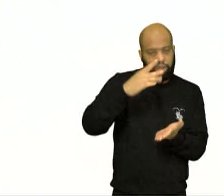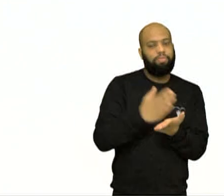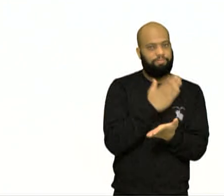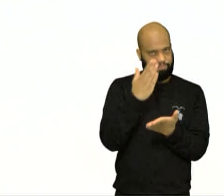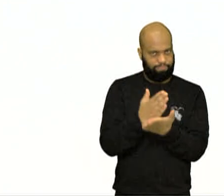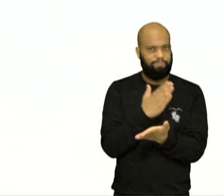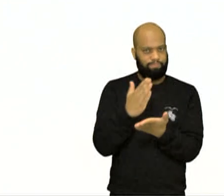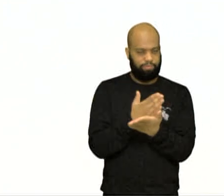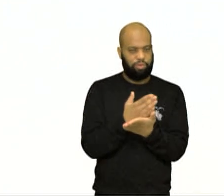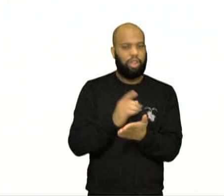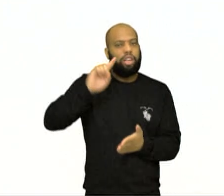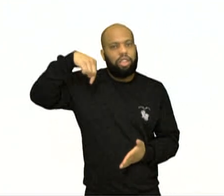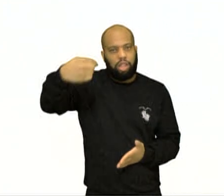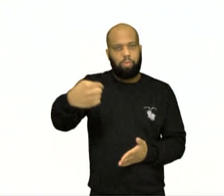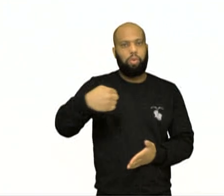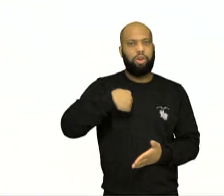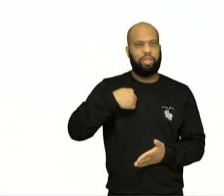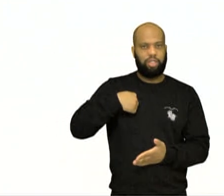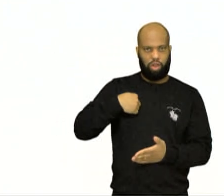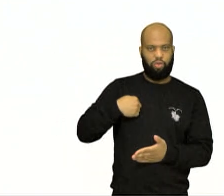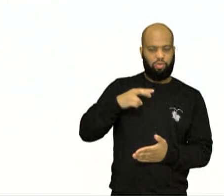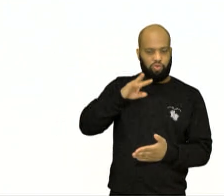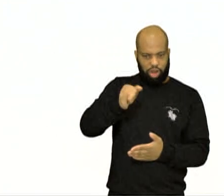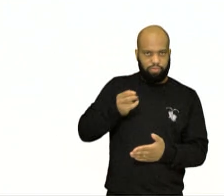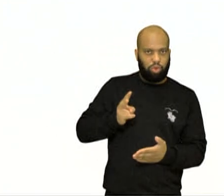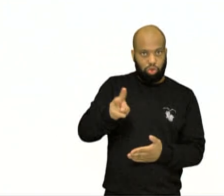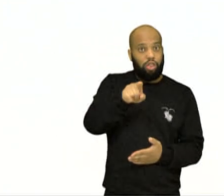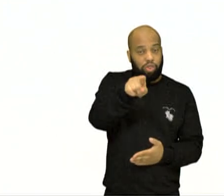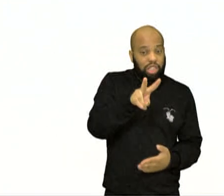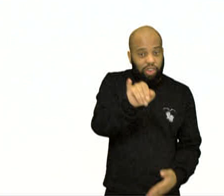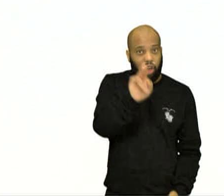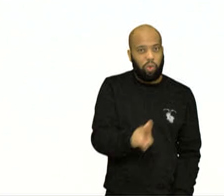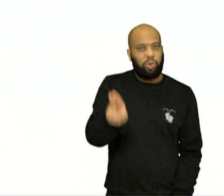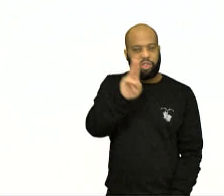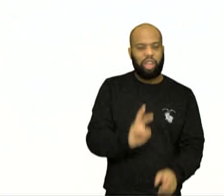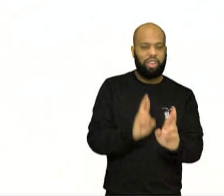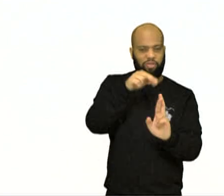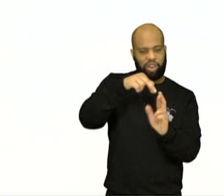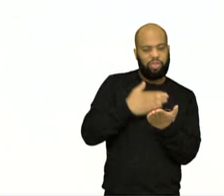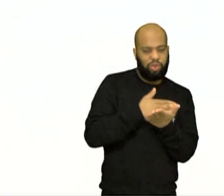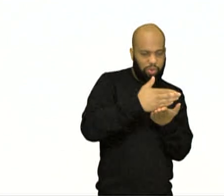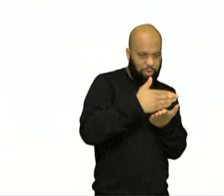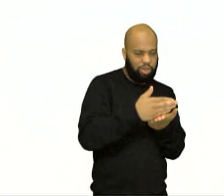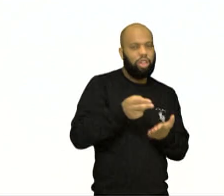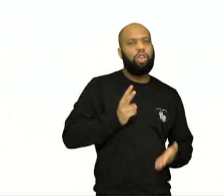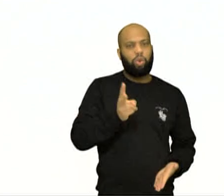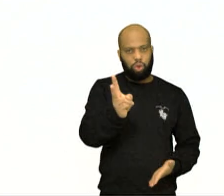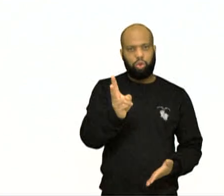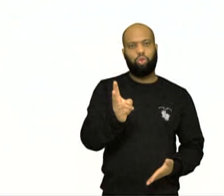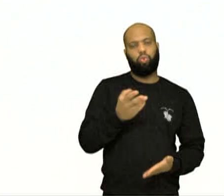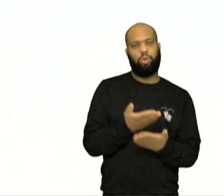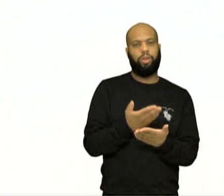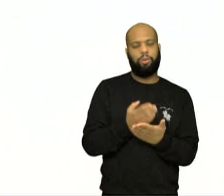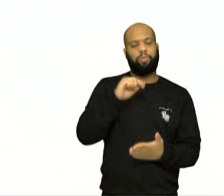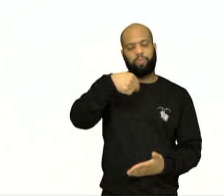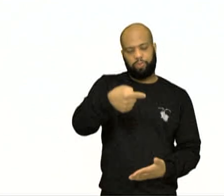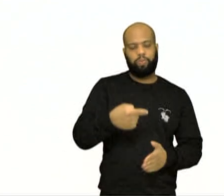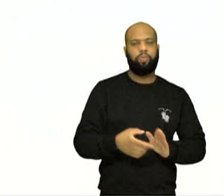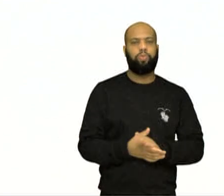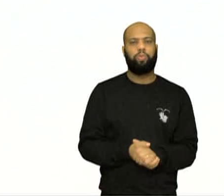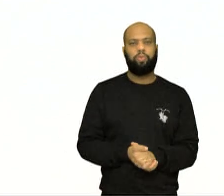de vocês para que na próxima etapa vocês usem isso como referência inicial e nós já voltamos para a sequência da